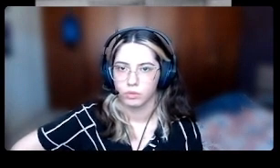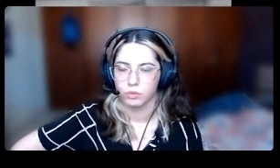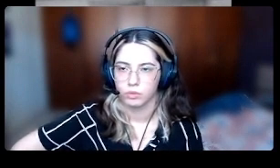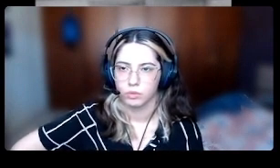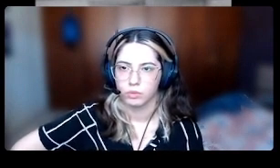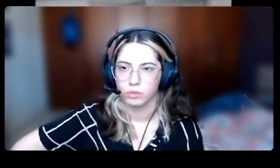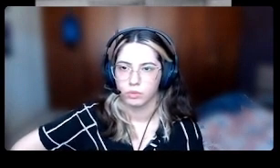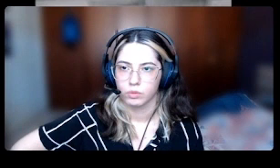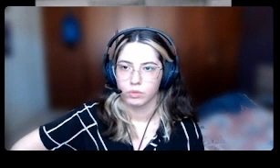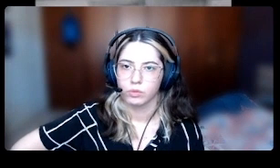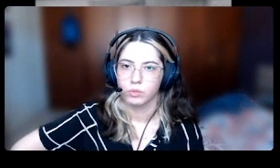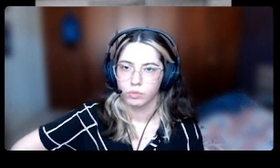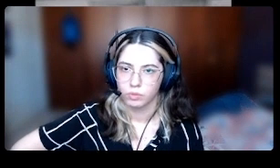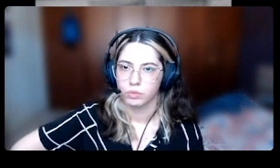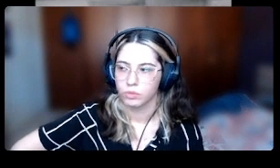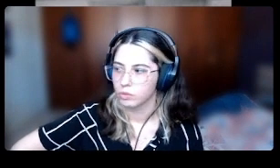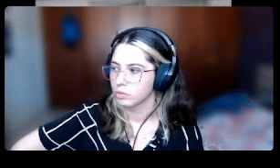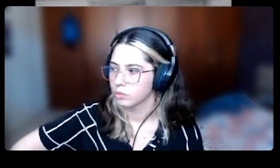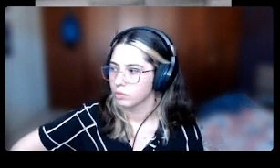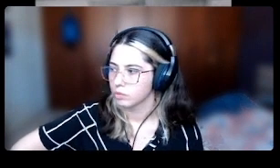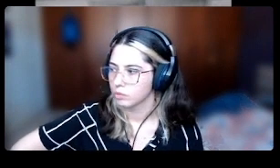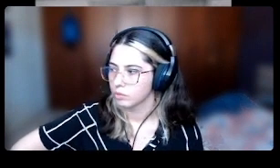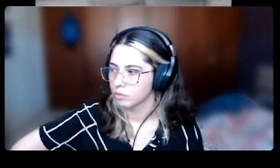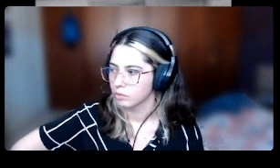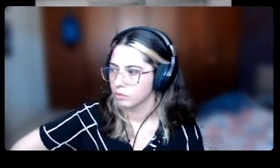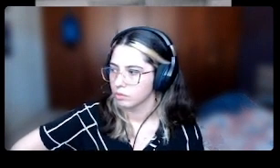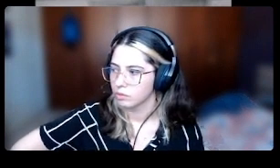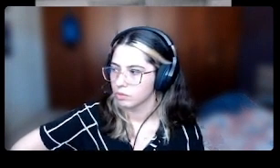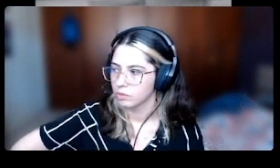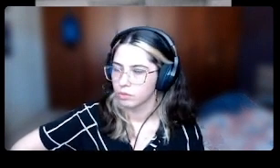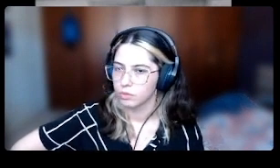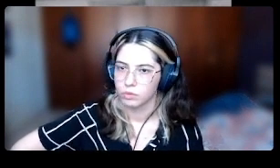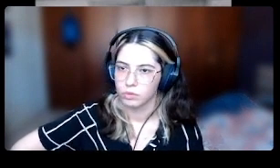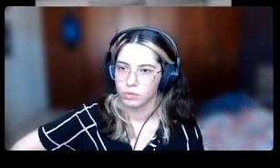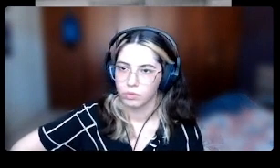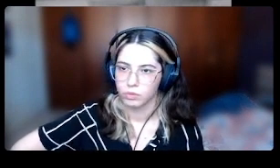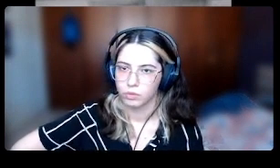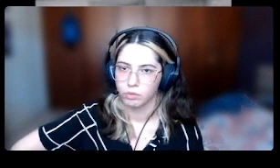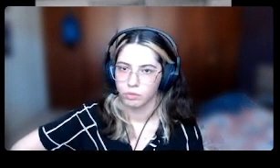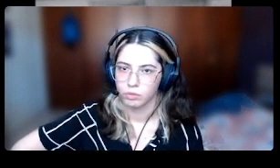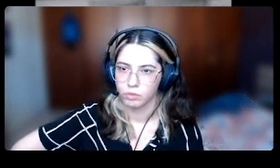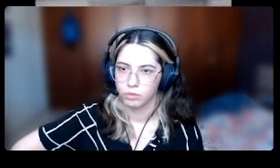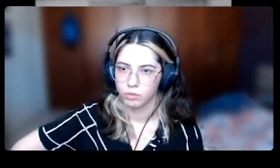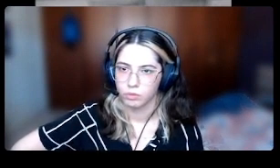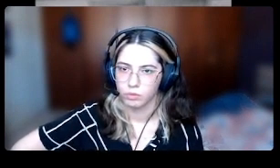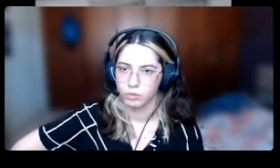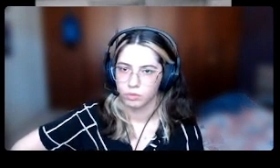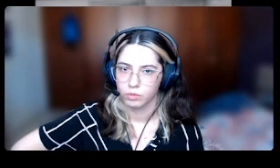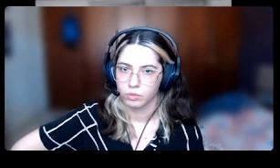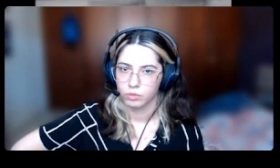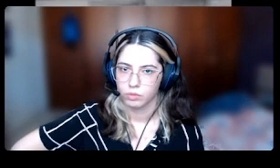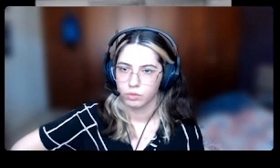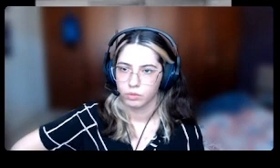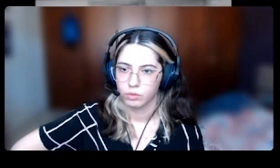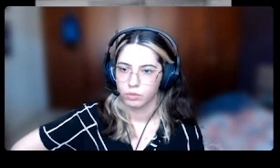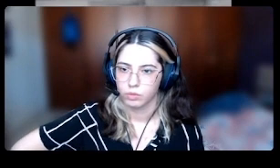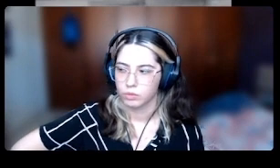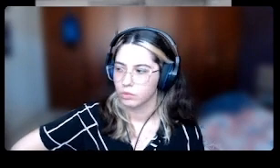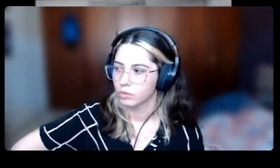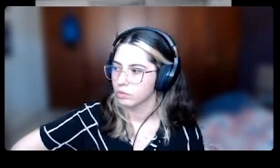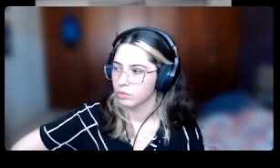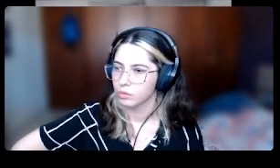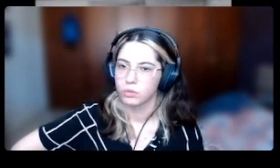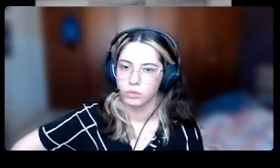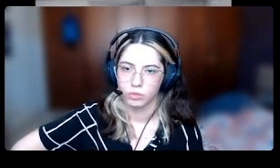vigas romperam por tensões axiais, não foi também por causa da cola em si. O método de colagem e os adesivos são bons para fazer a viga em